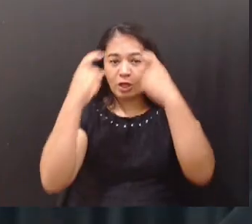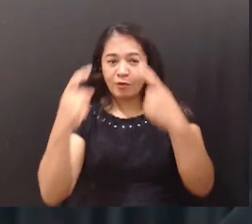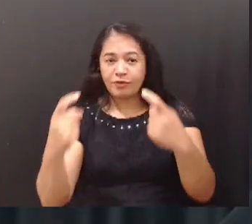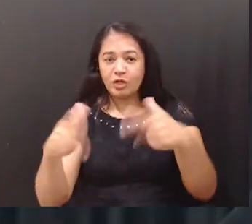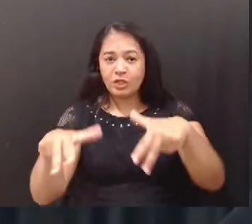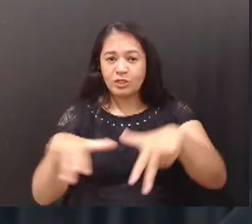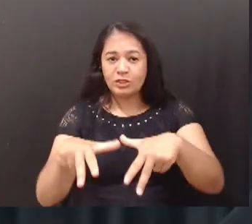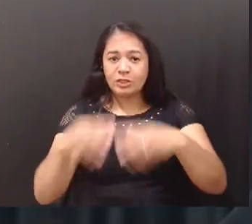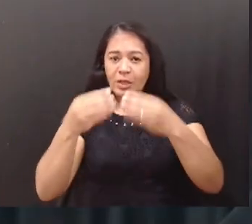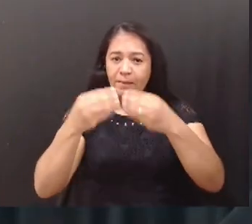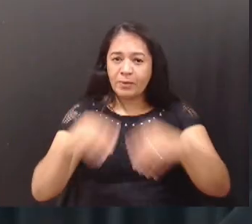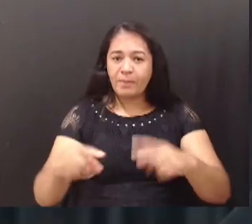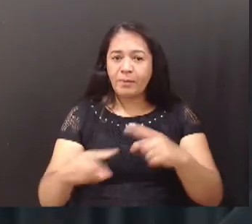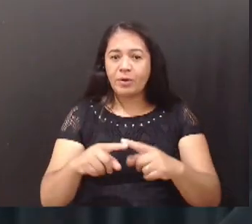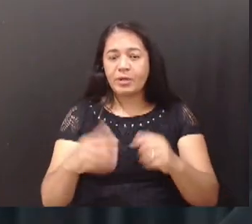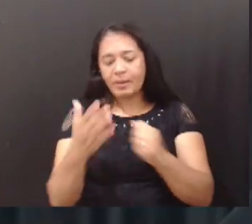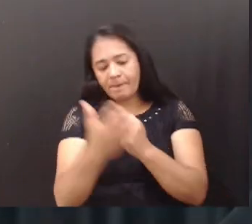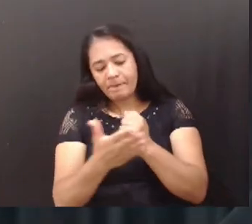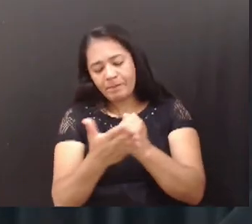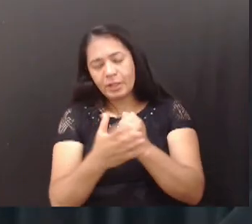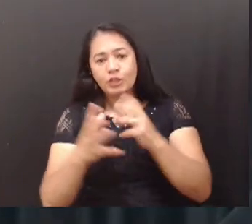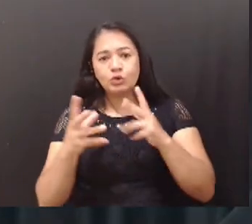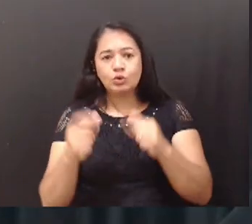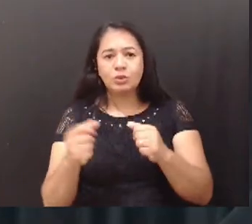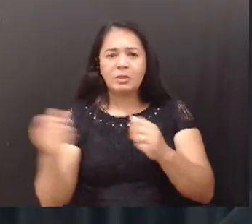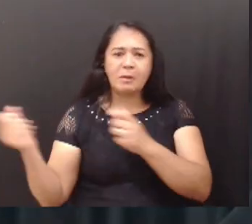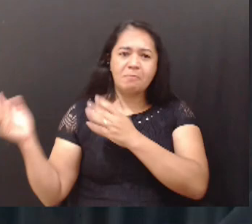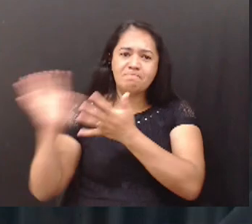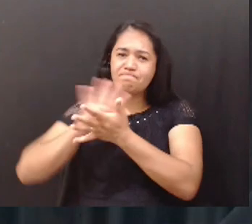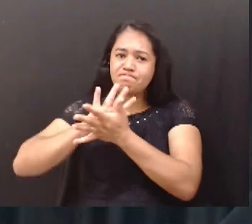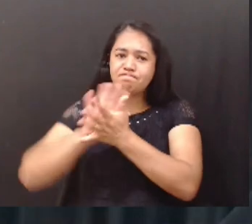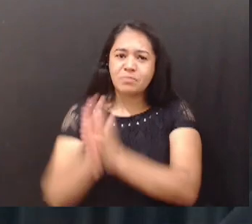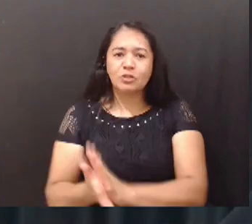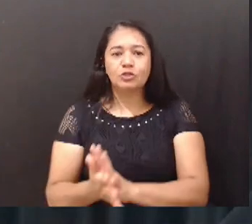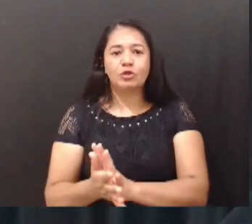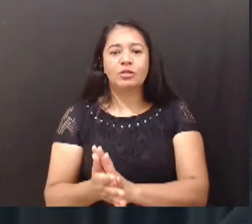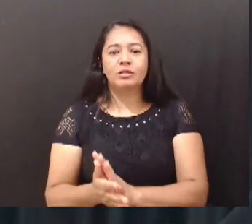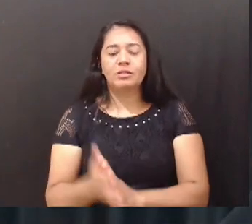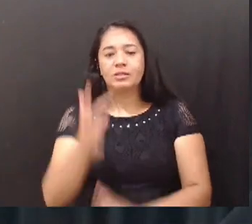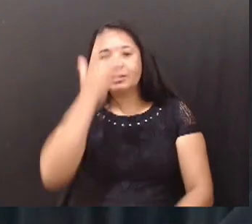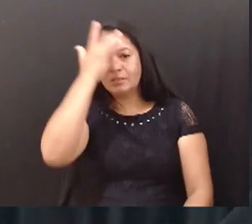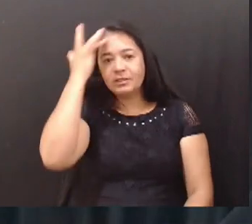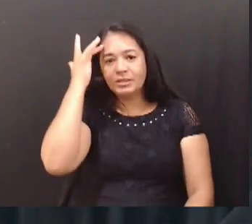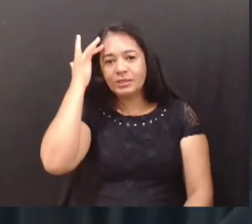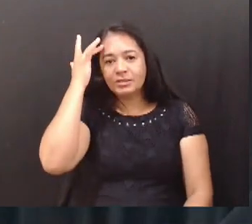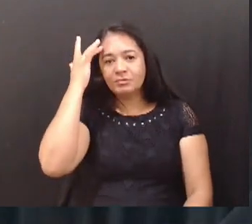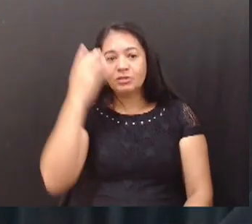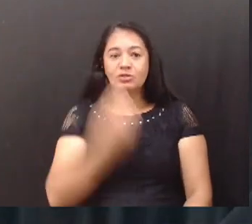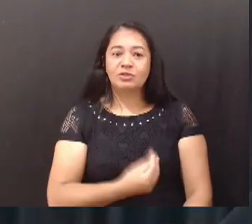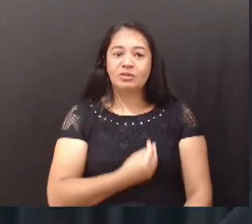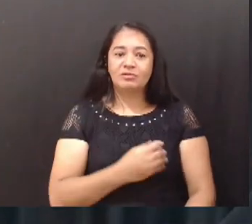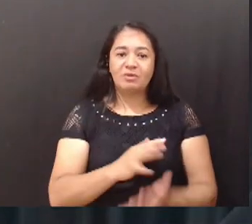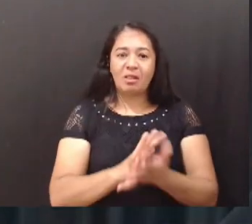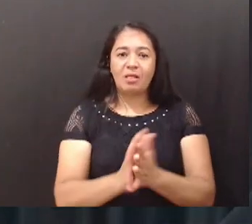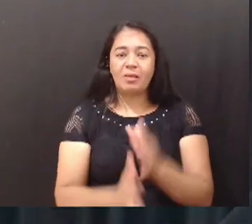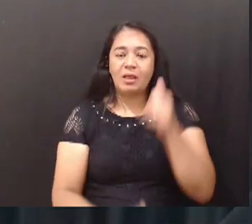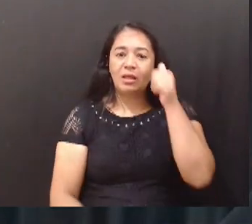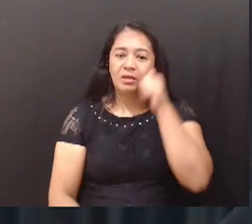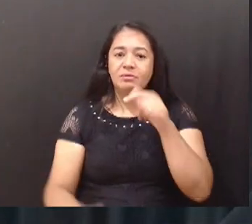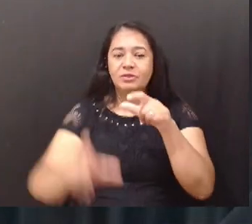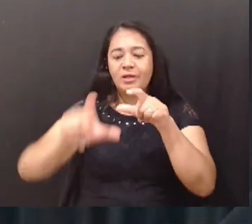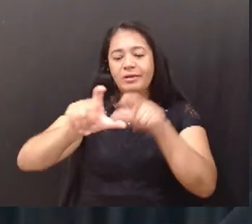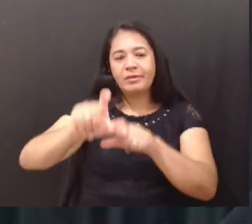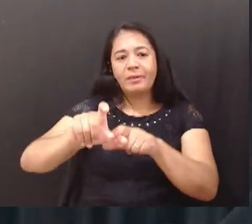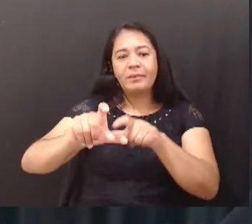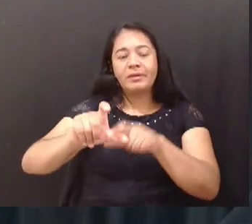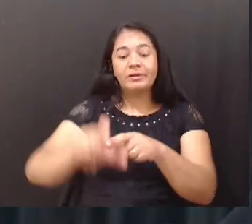pilares e ela detona eles todos. E tem gente que ainda vive nos escombros, que são geralmente as mulheres que têm dependência emocional.